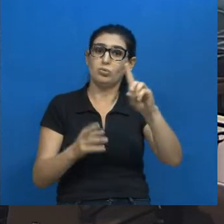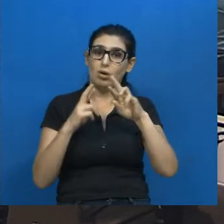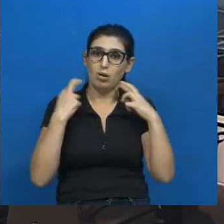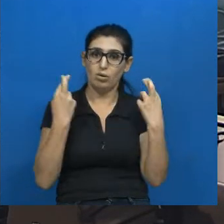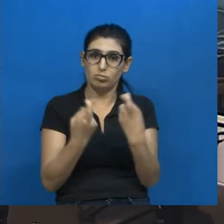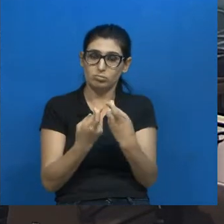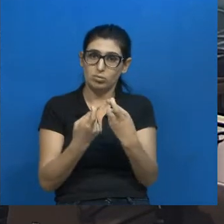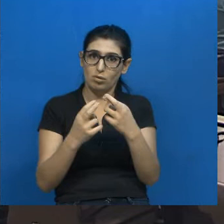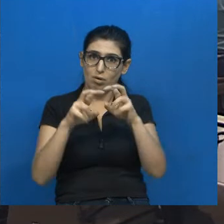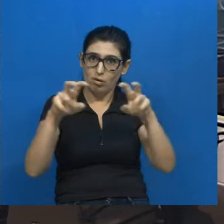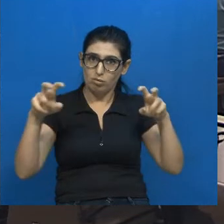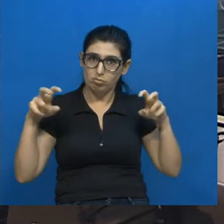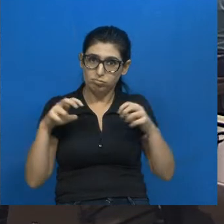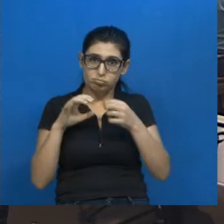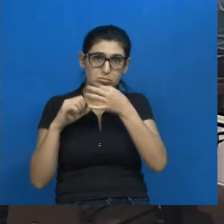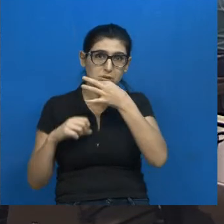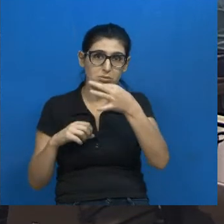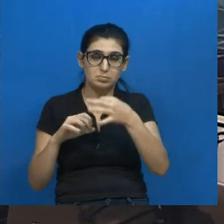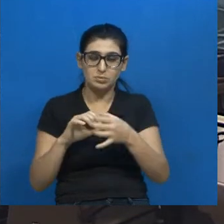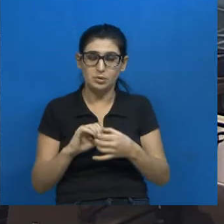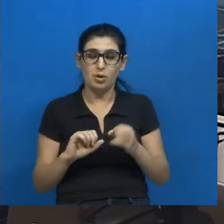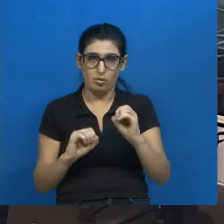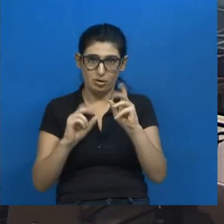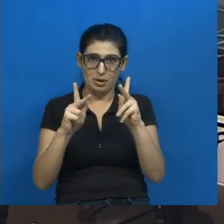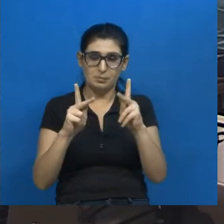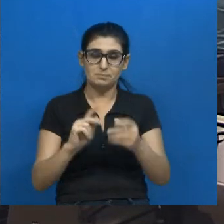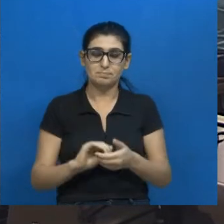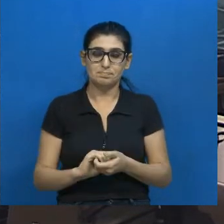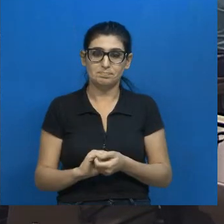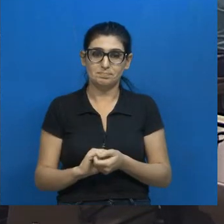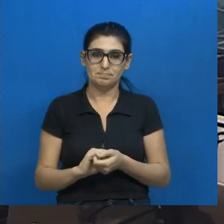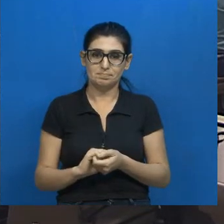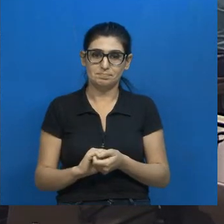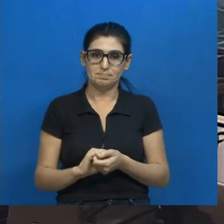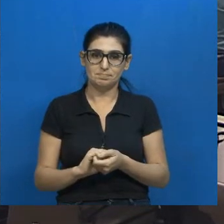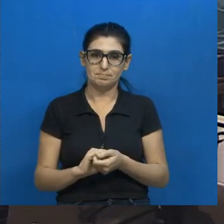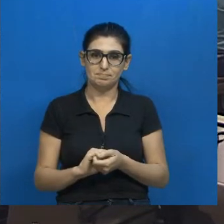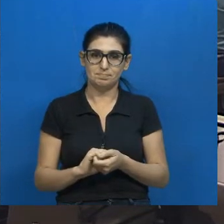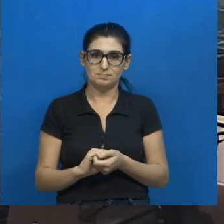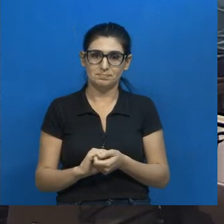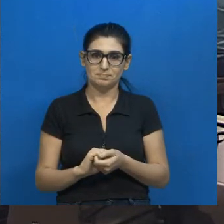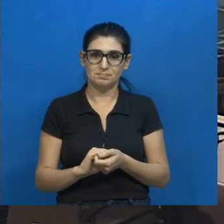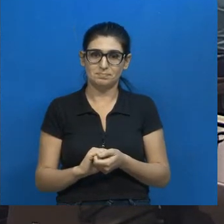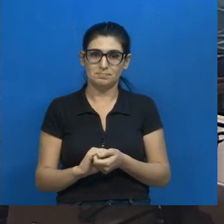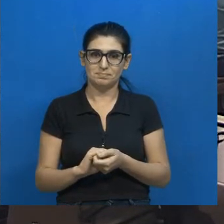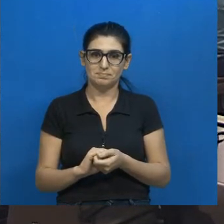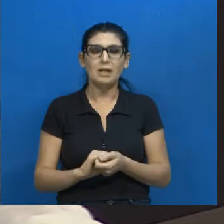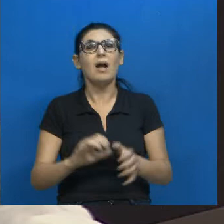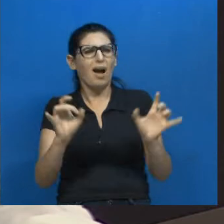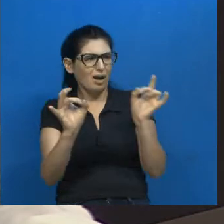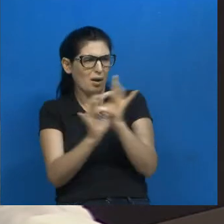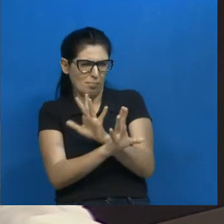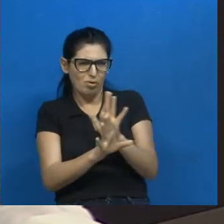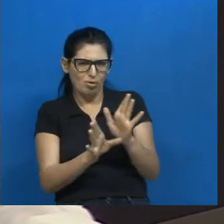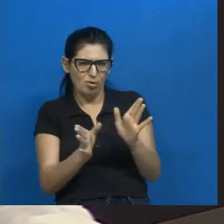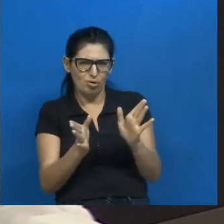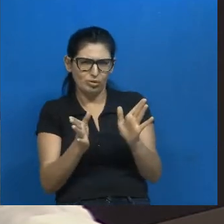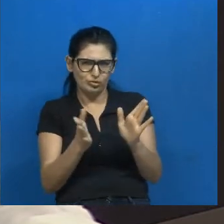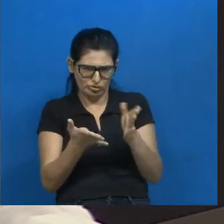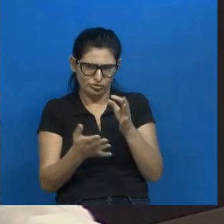Paulinho, você já terminou a sua consideração, Paulinho? Já terminou a sua consideração? Não.